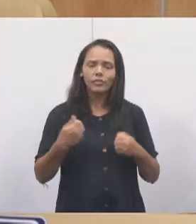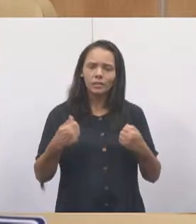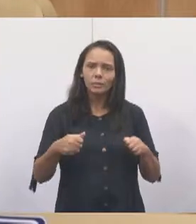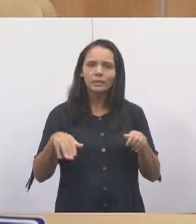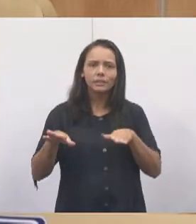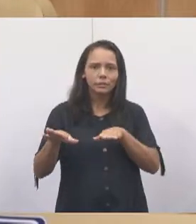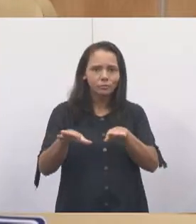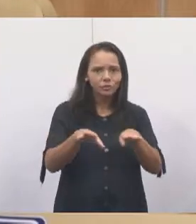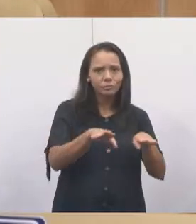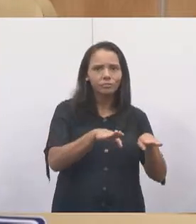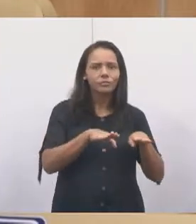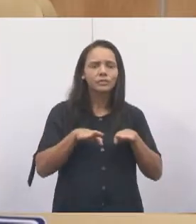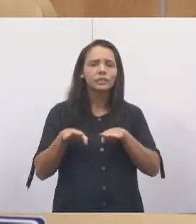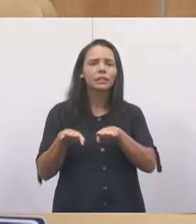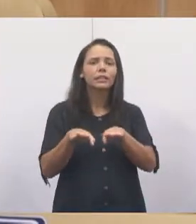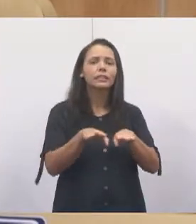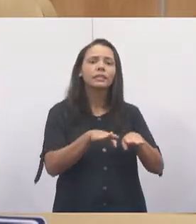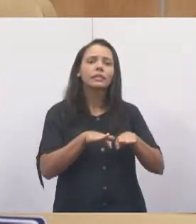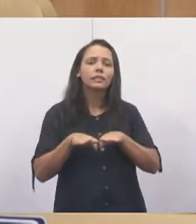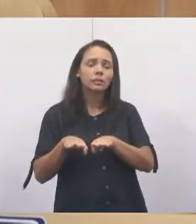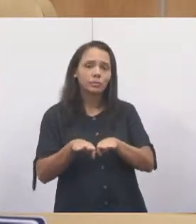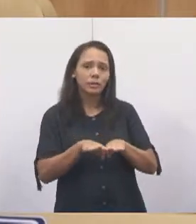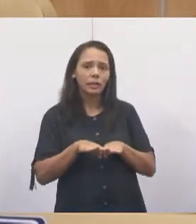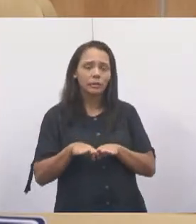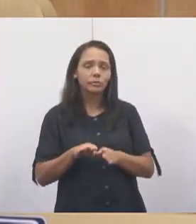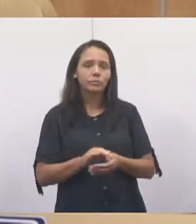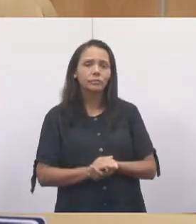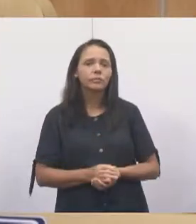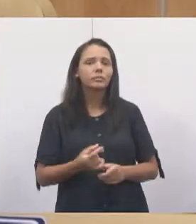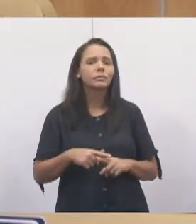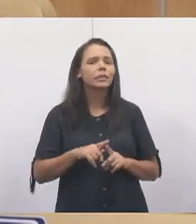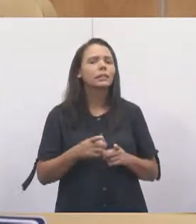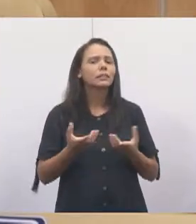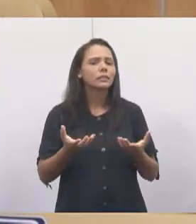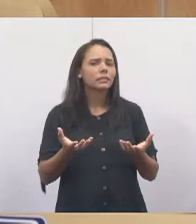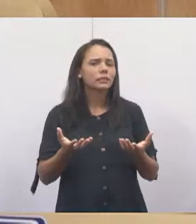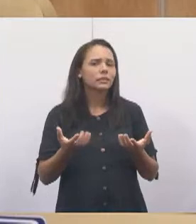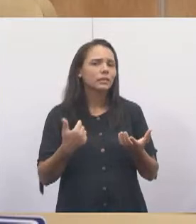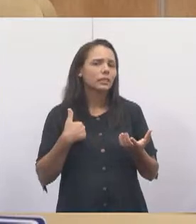equilibrar a balança. Mas eu quero, como eu disse, eu não quero aqui